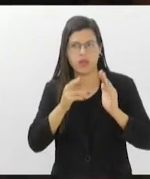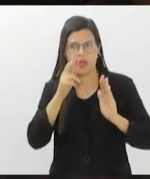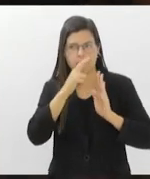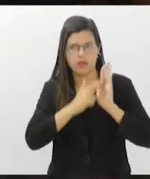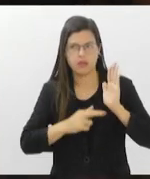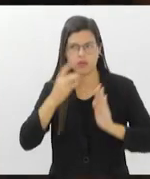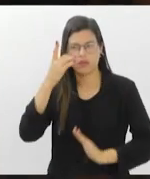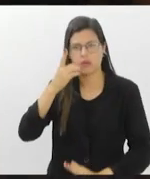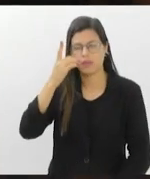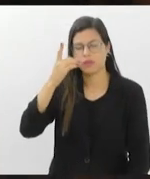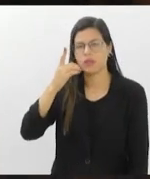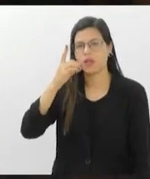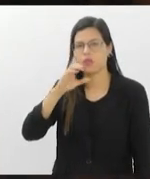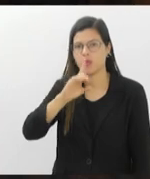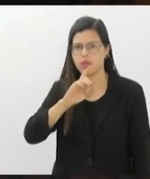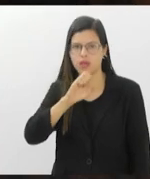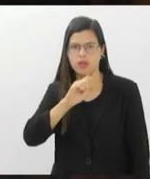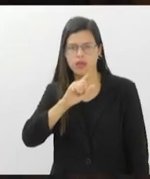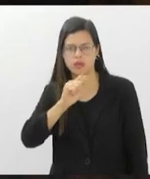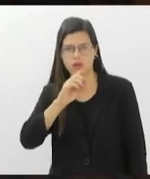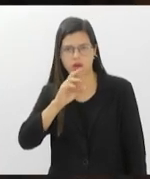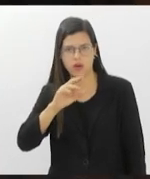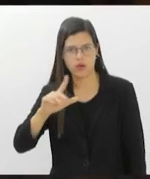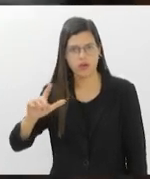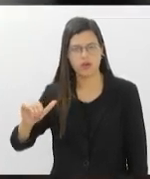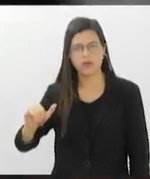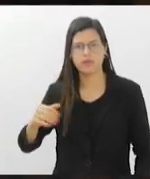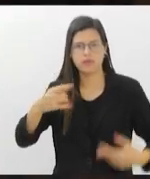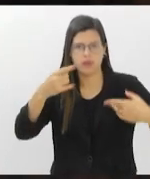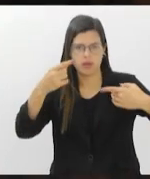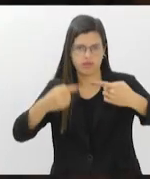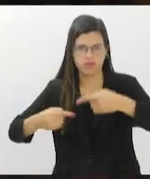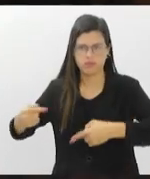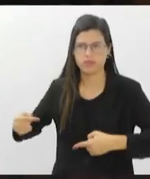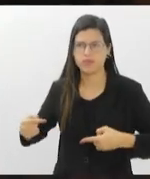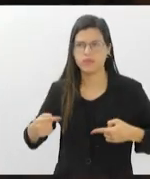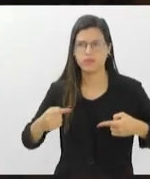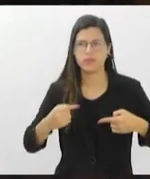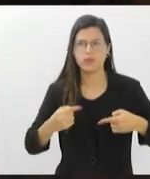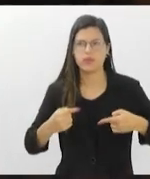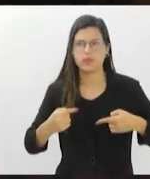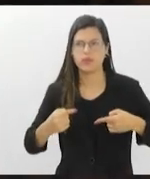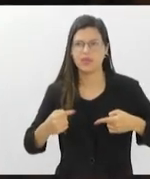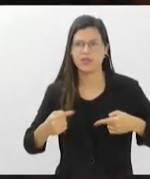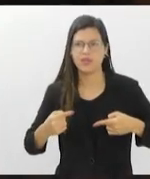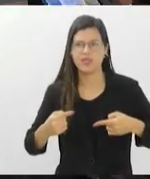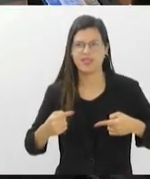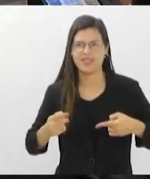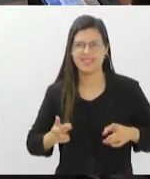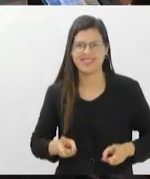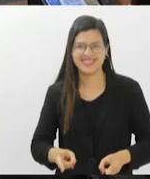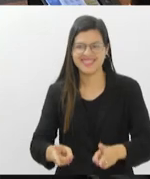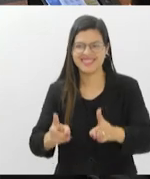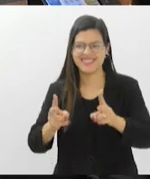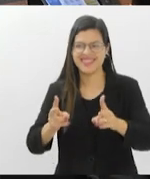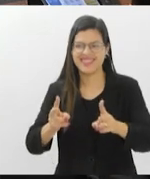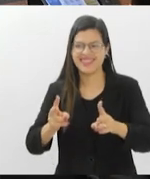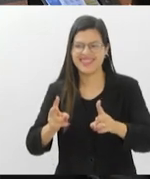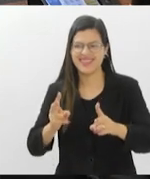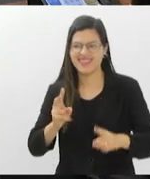deputado Guilherme Delaroli. Em discussão... Para discutir. Para discutir o sempre